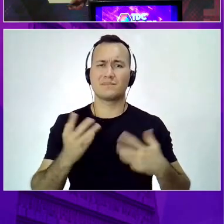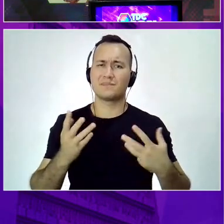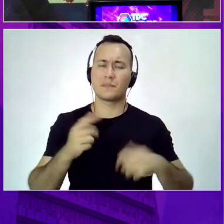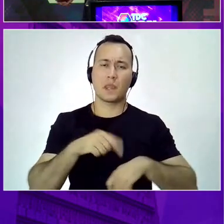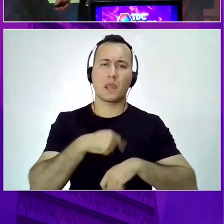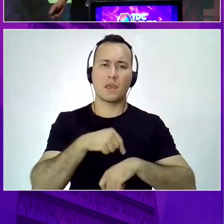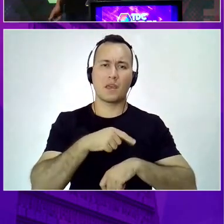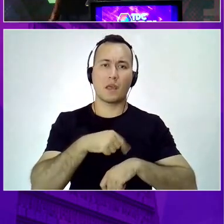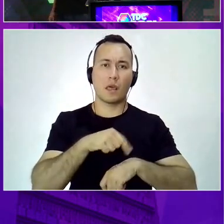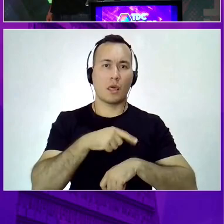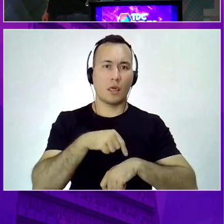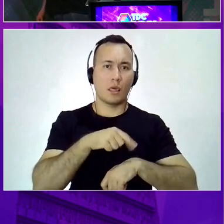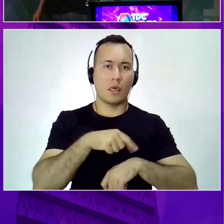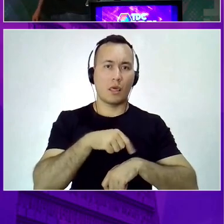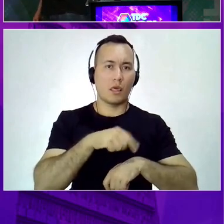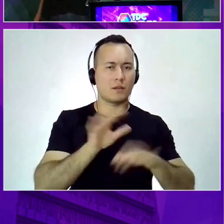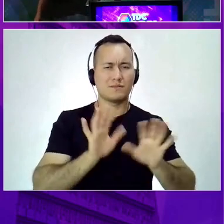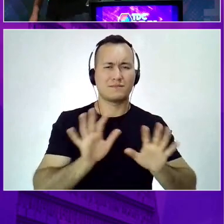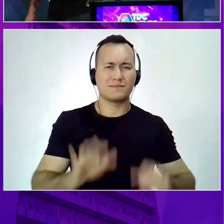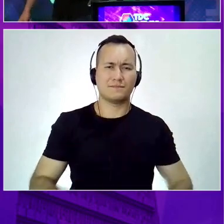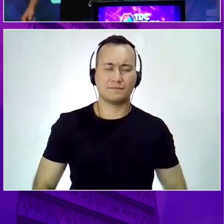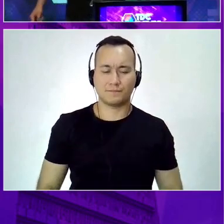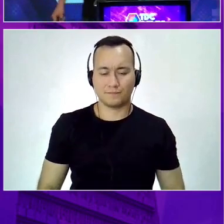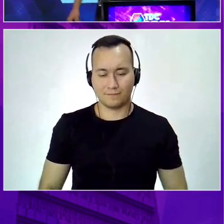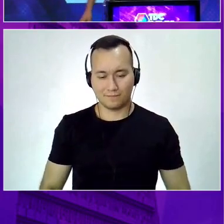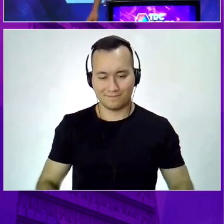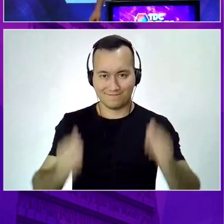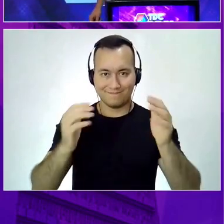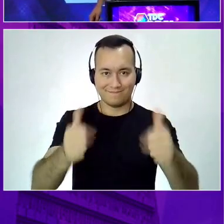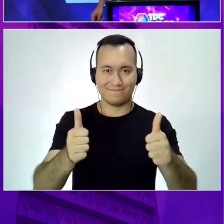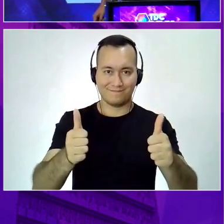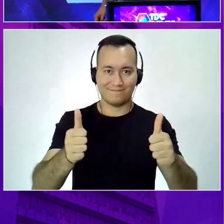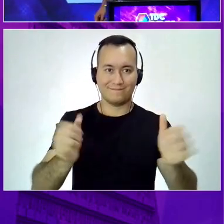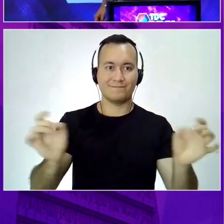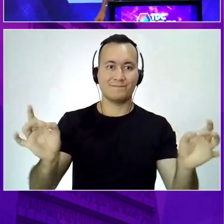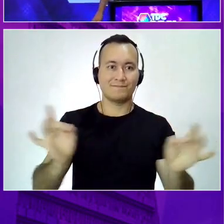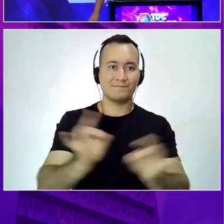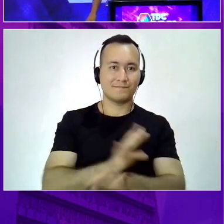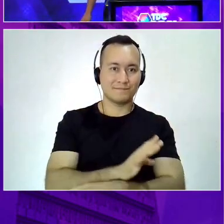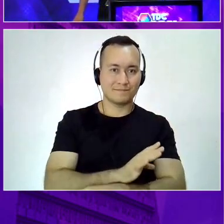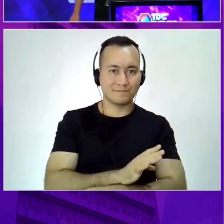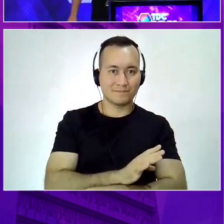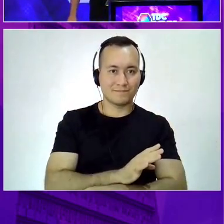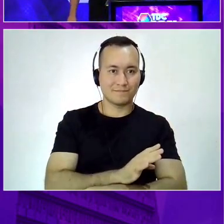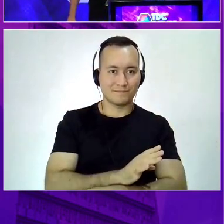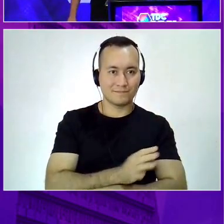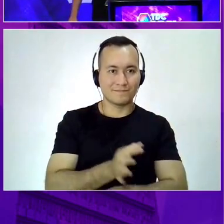Beleza? É isso. Acho que tava ali, o cara já vai subir a plaquinha